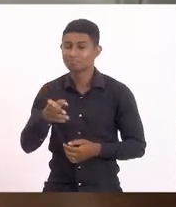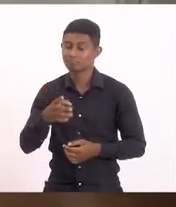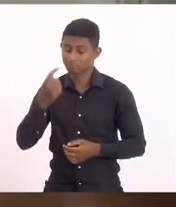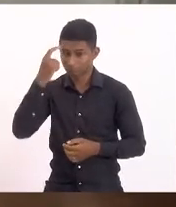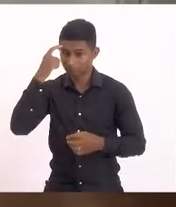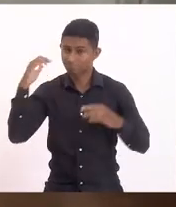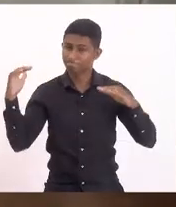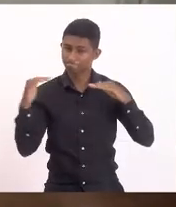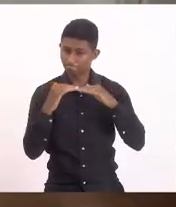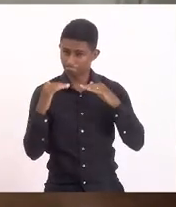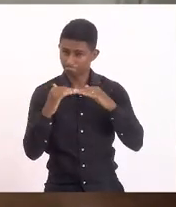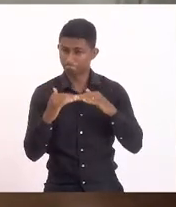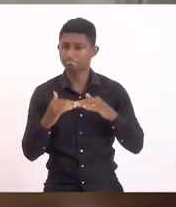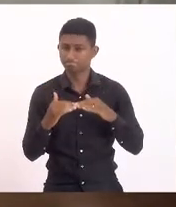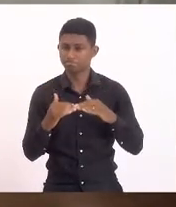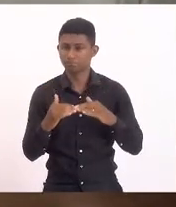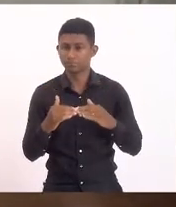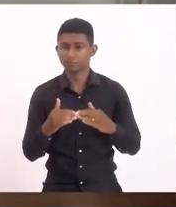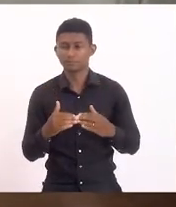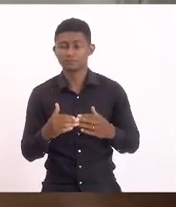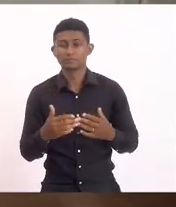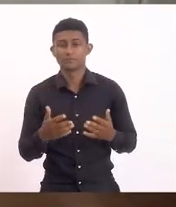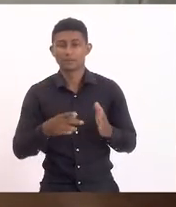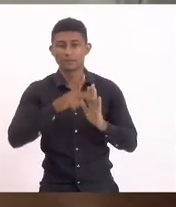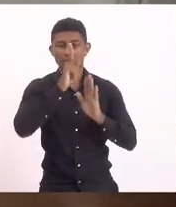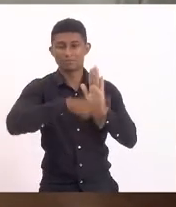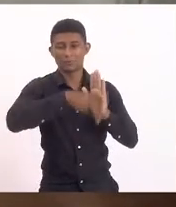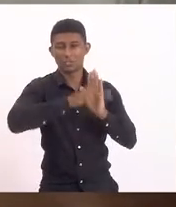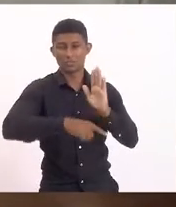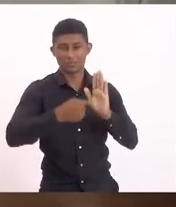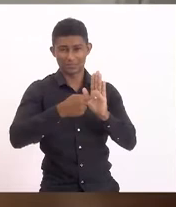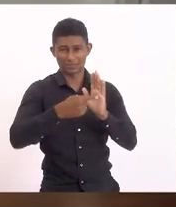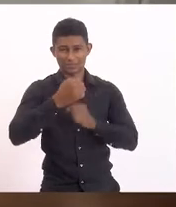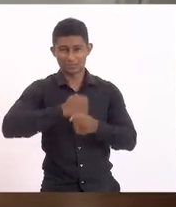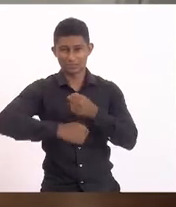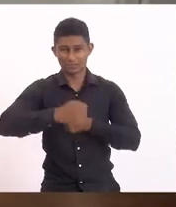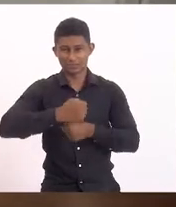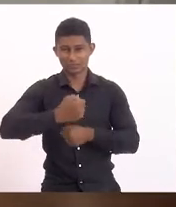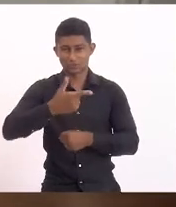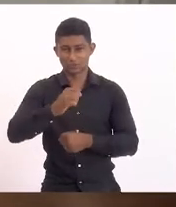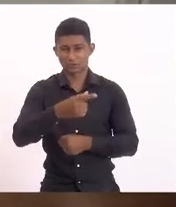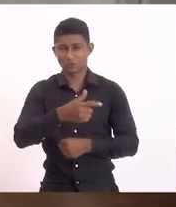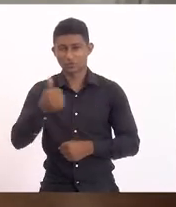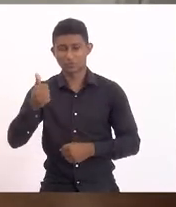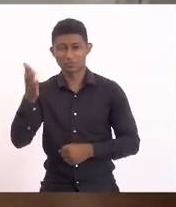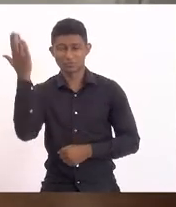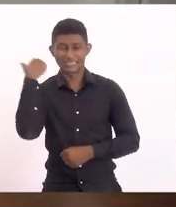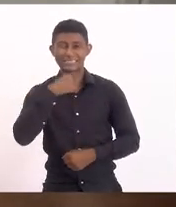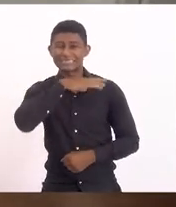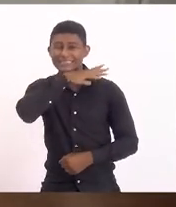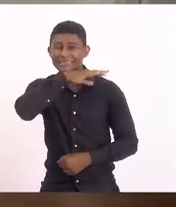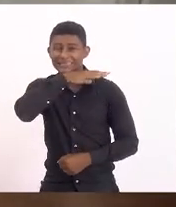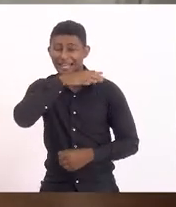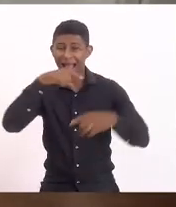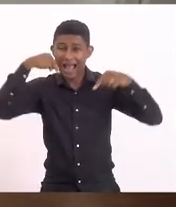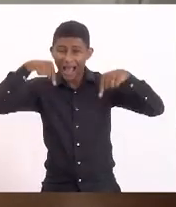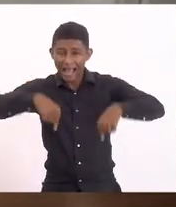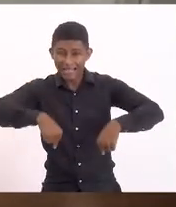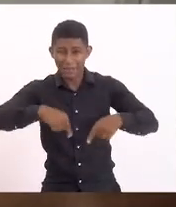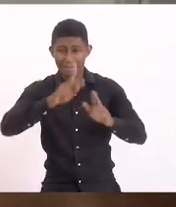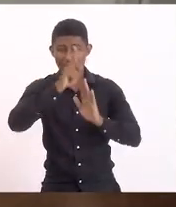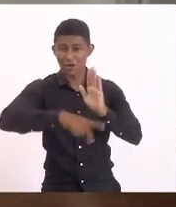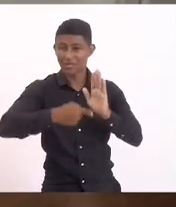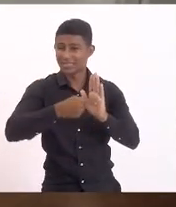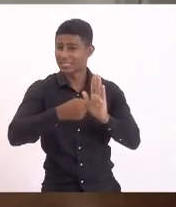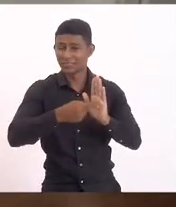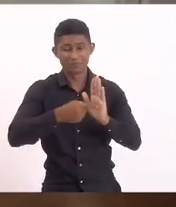um dinamismo, mas fato é que esse projeto era ruim em 2021 e é péssimo em 2022. O que,